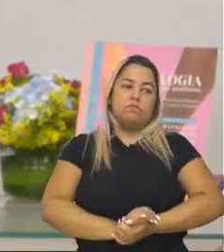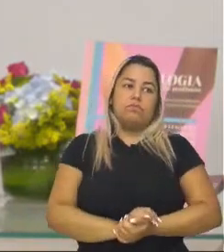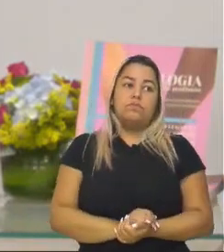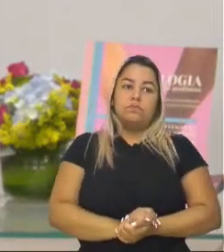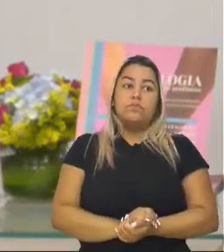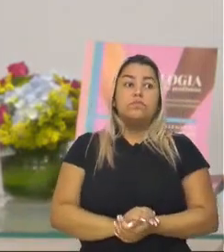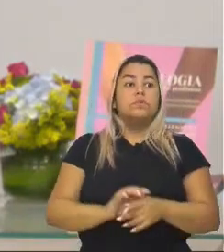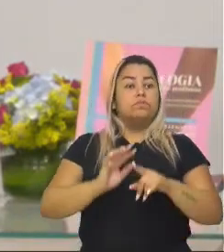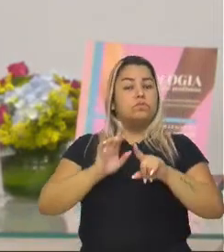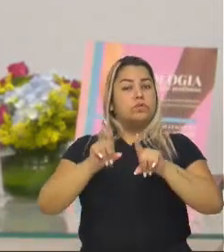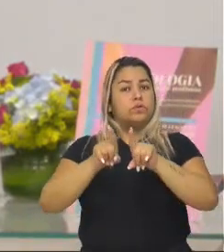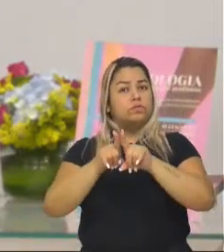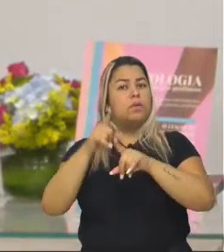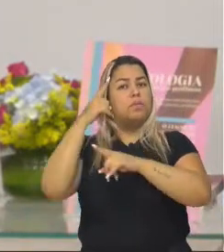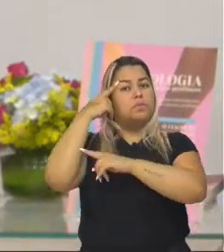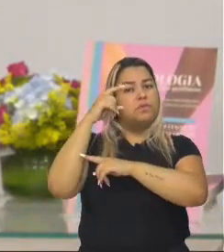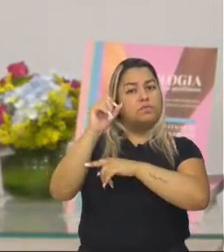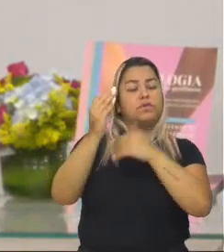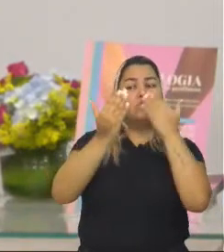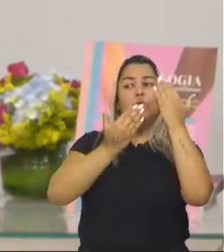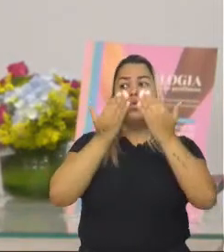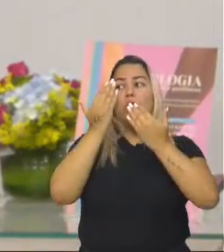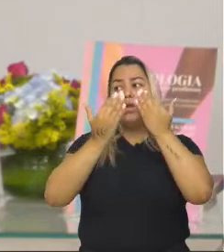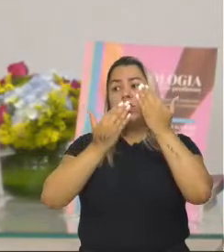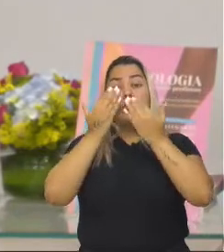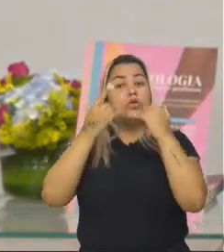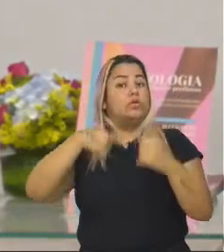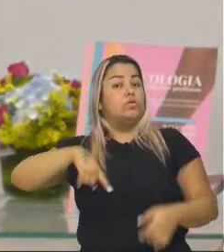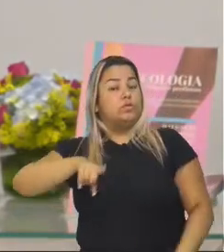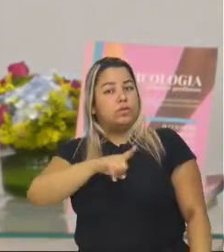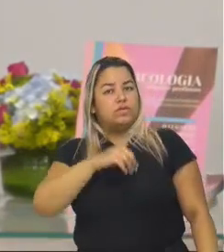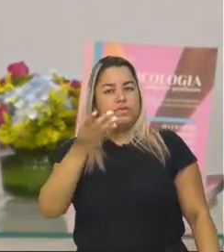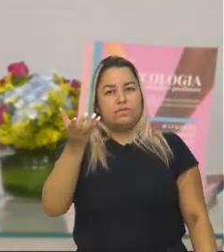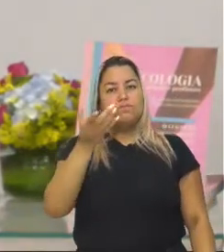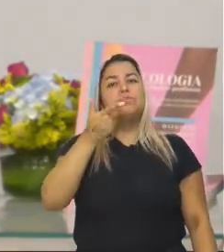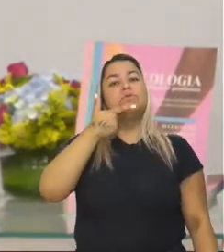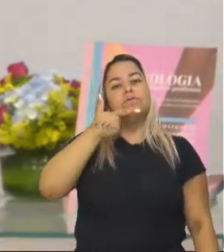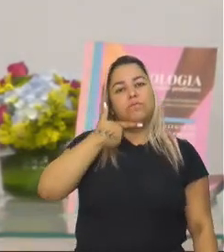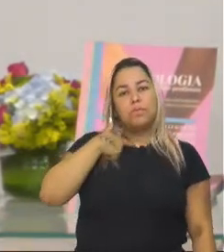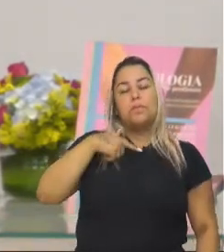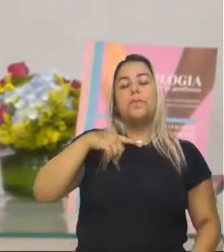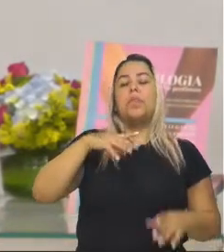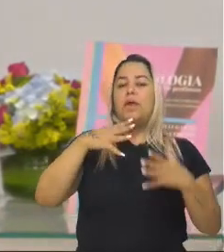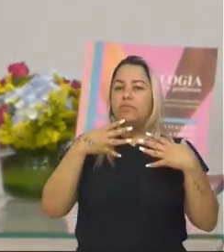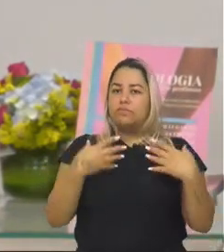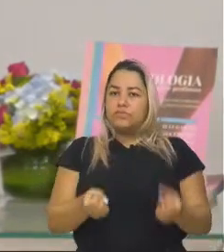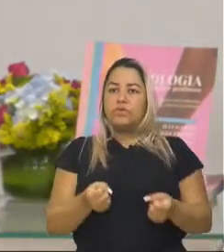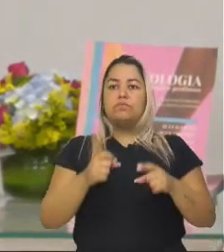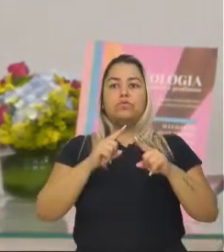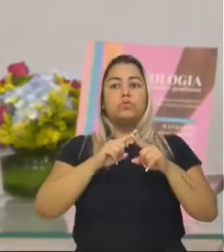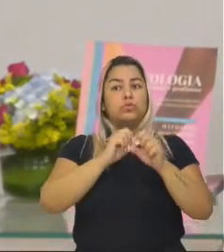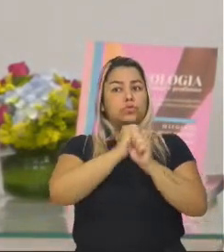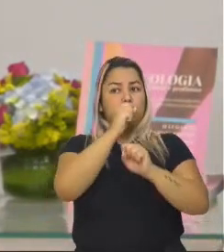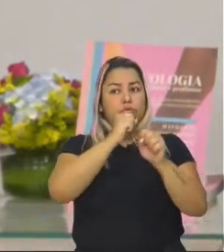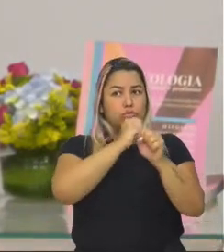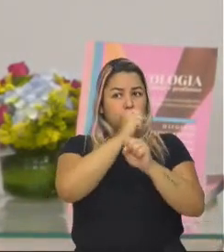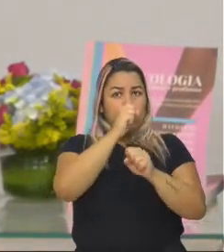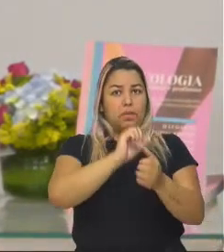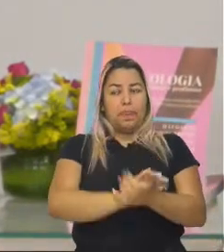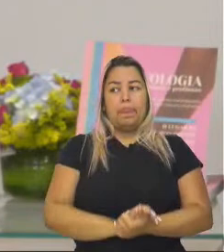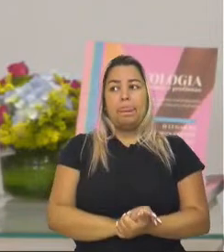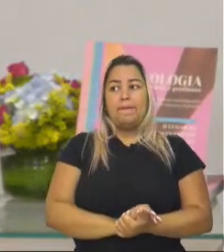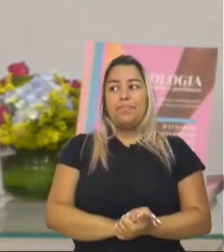Nos auxilia para pensar a psicologia que nós queremos ter, que nós vamos construir durante esse nosso período.